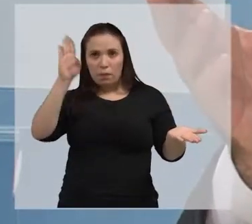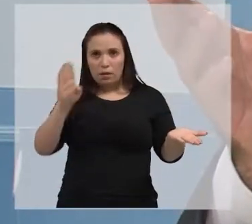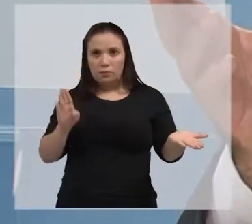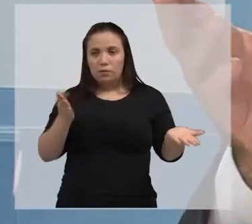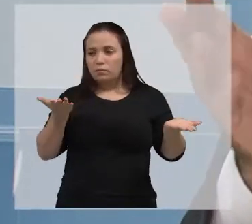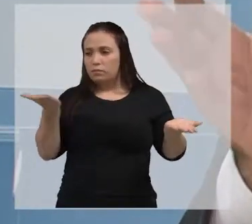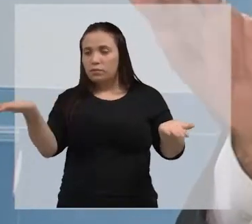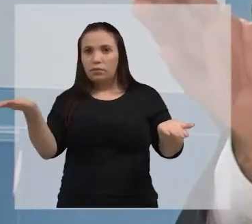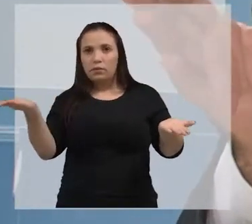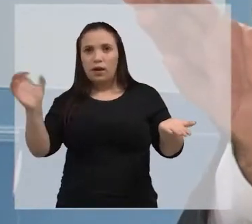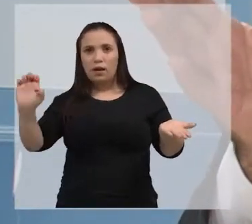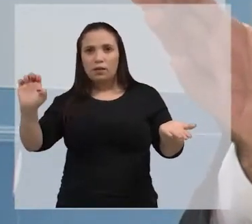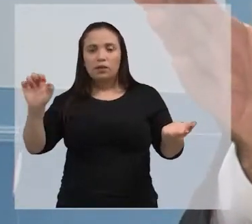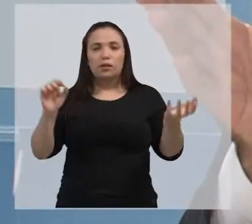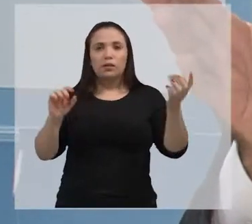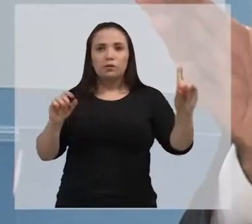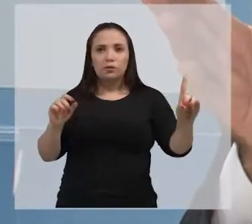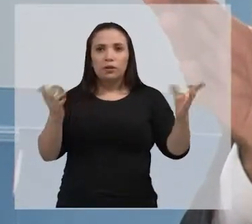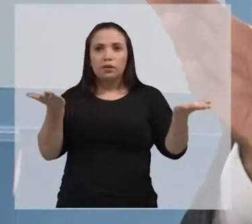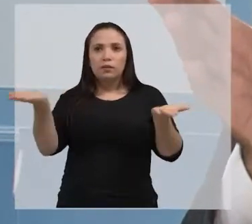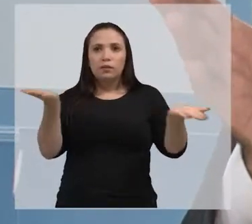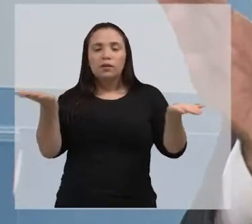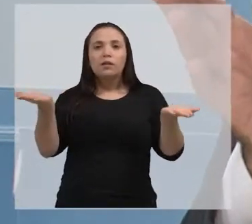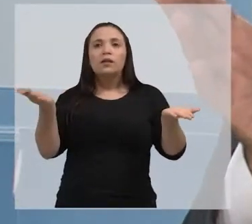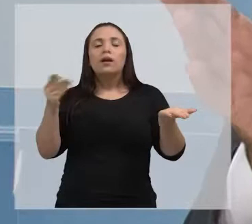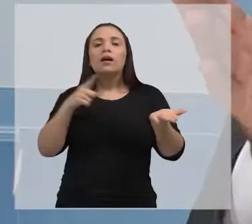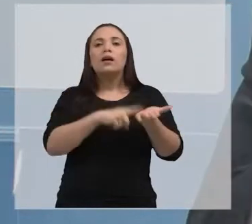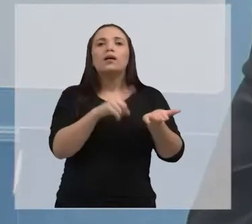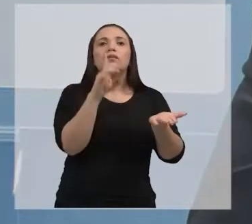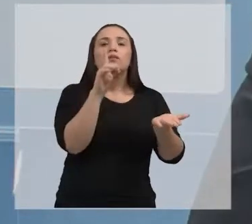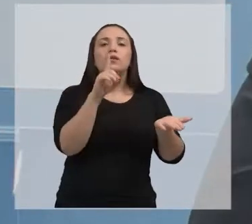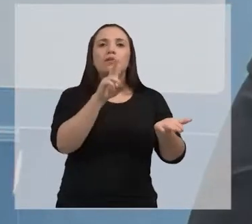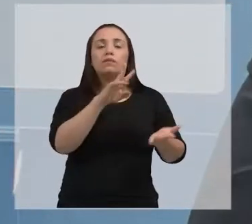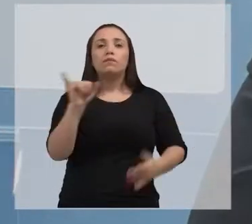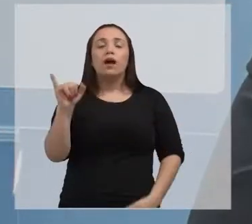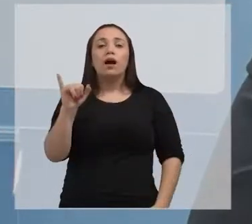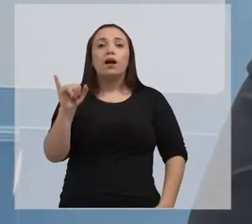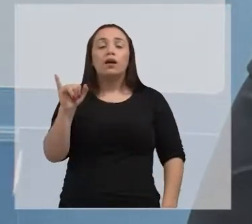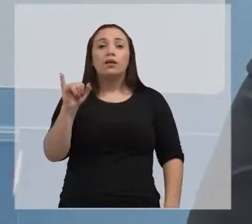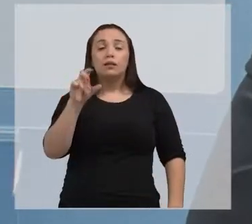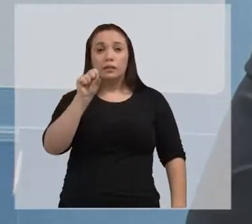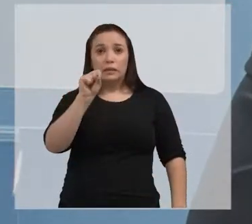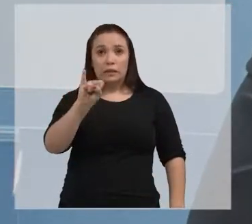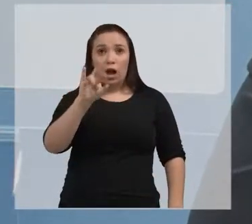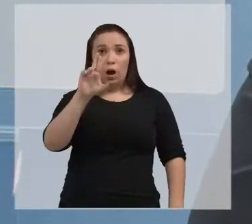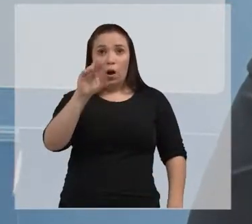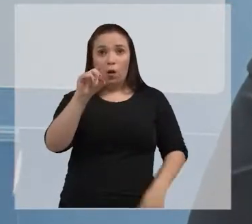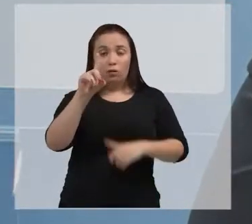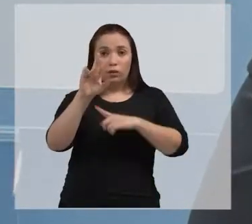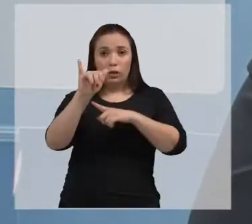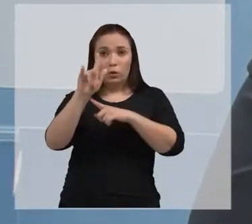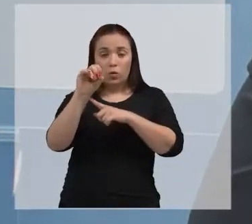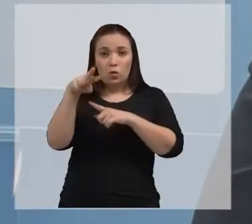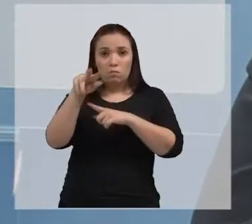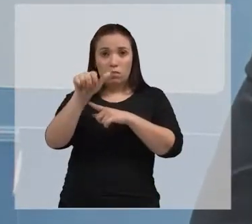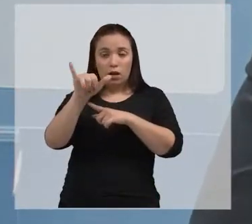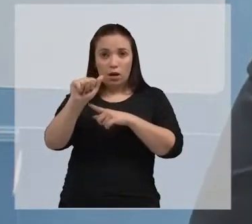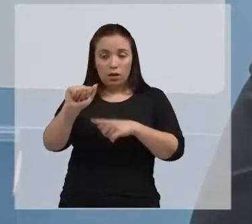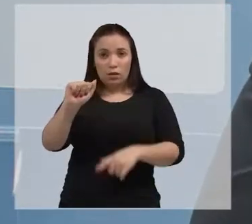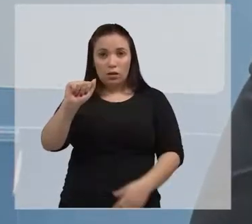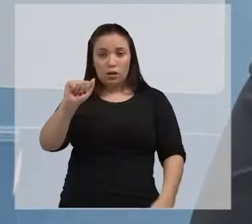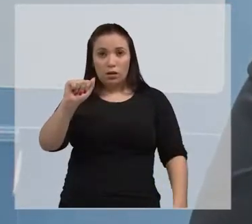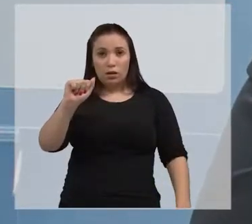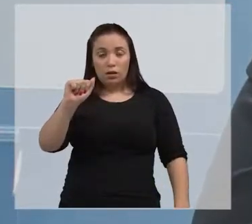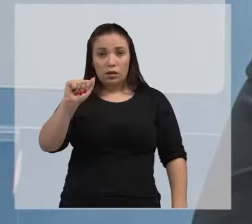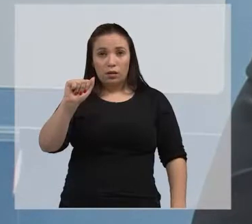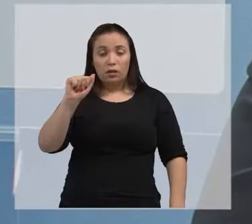de extremos, né? Esses loucos da extrema-direita, sabe o que eles estão fazendo? Eles vão botar o nome do... Se o Rodrigo Maia aceitar que o nome da Luziane Lins vai